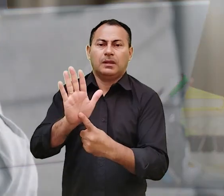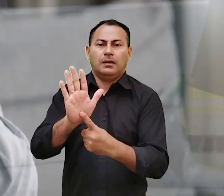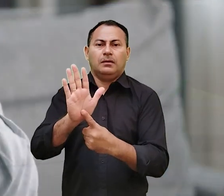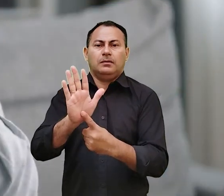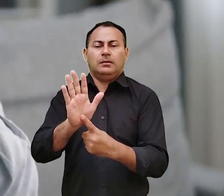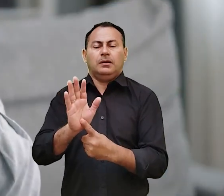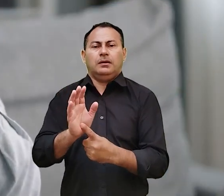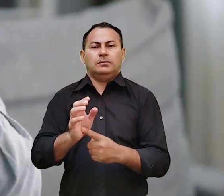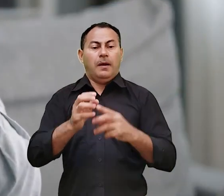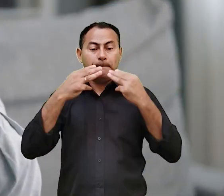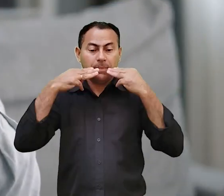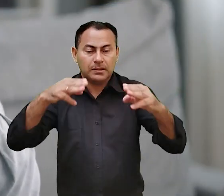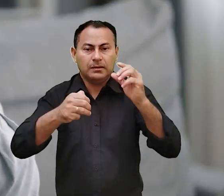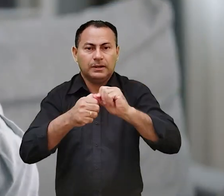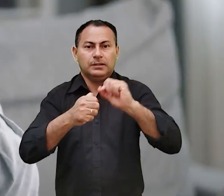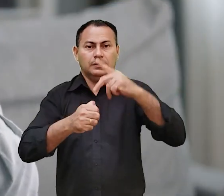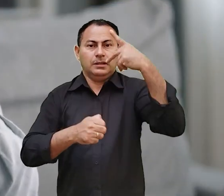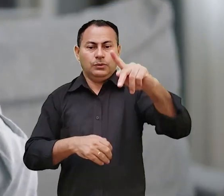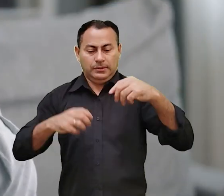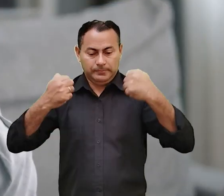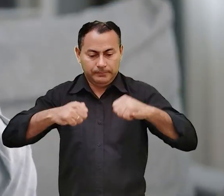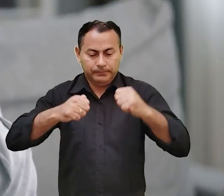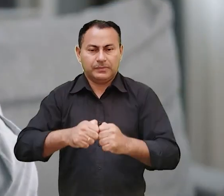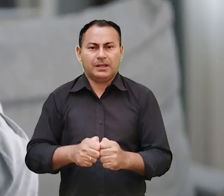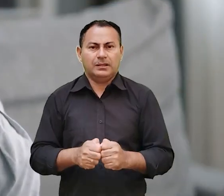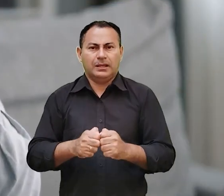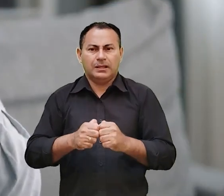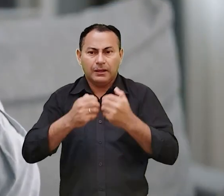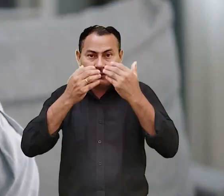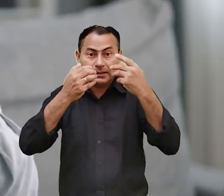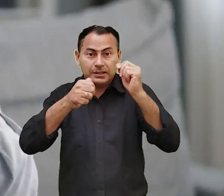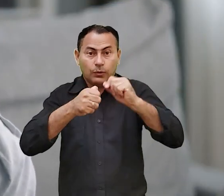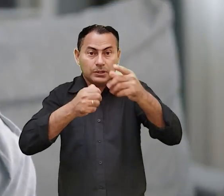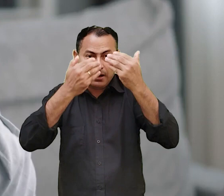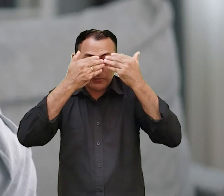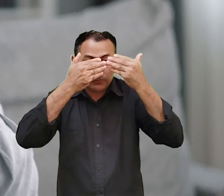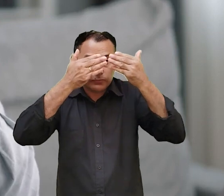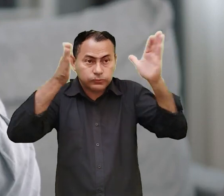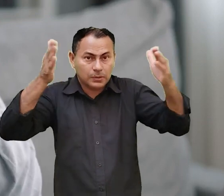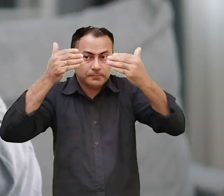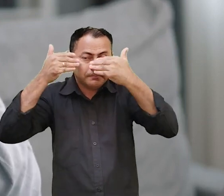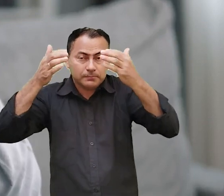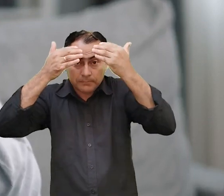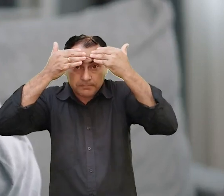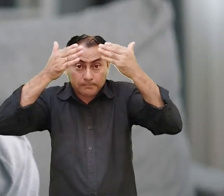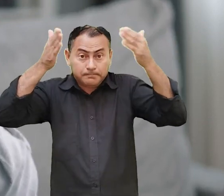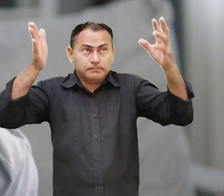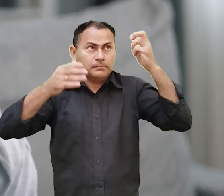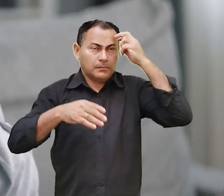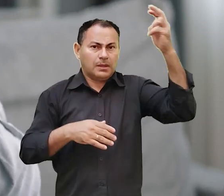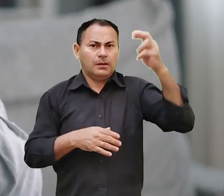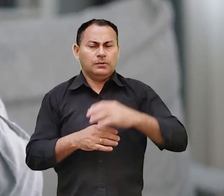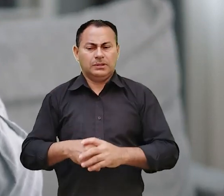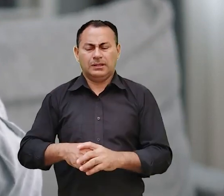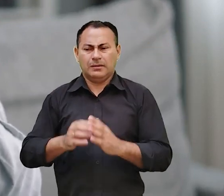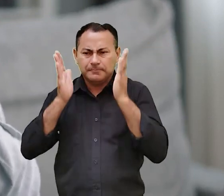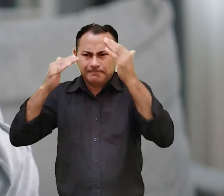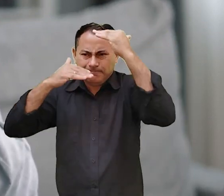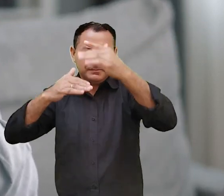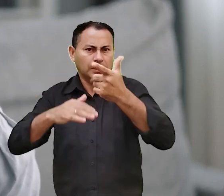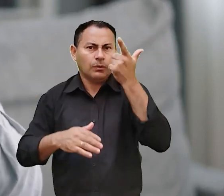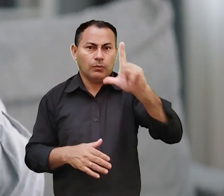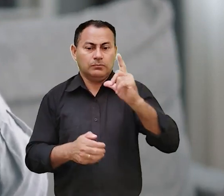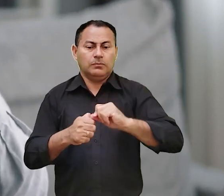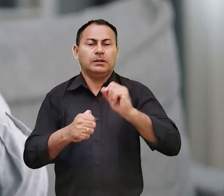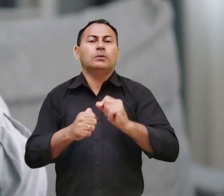declara que sua missão é satisfazer suas necessidades e tirar você desta cegueira. Se você é um desses cativos, se você está